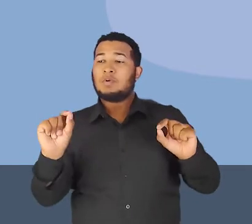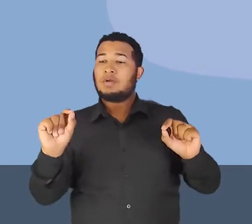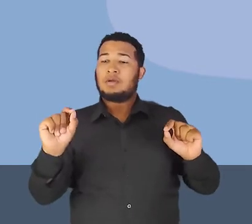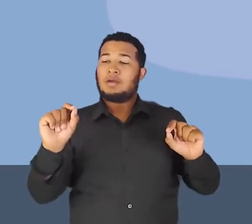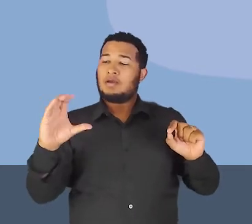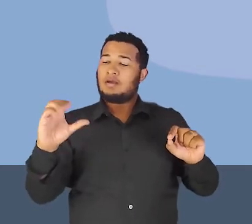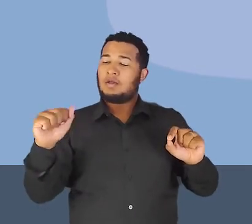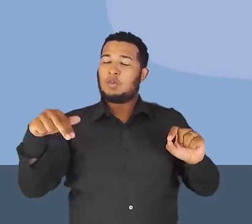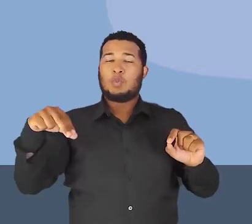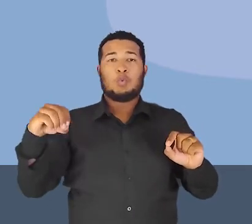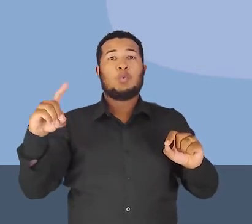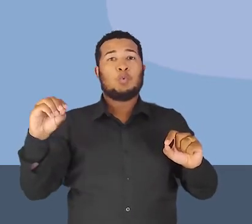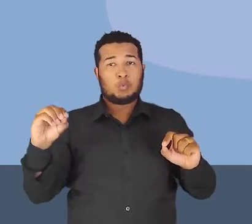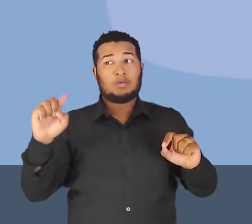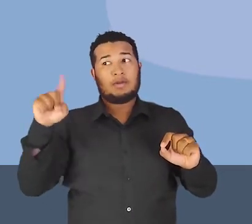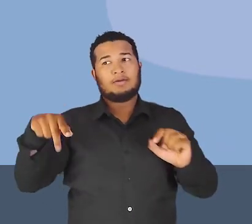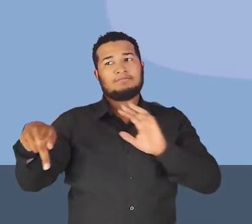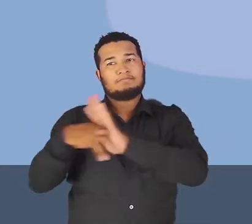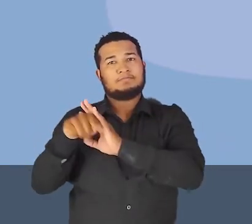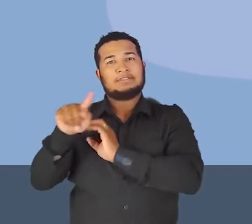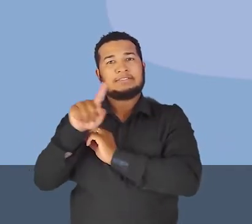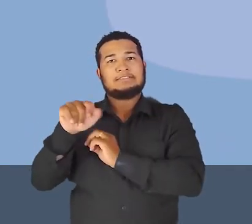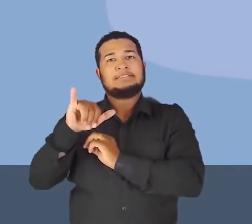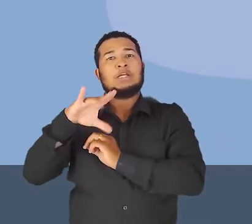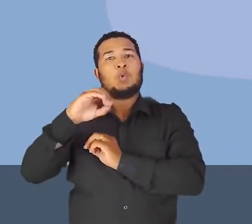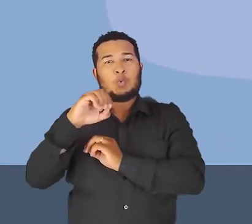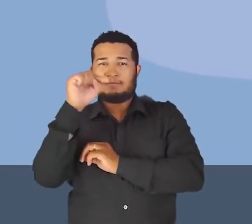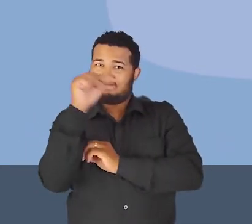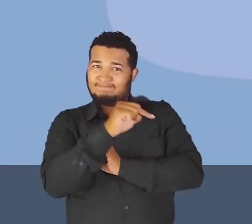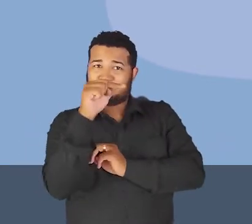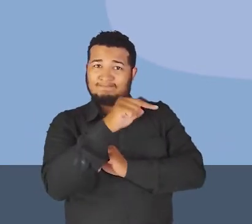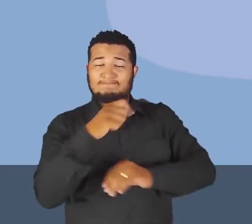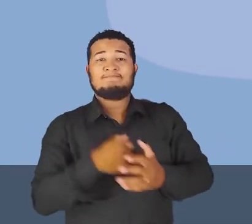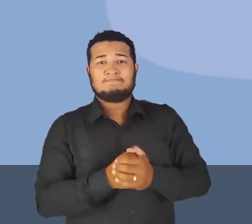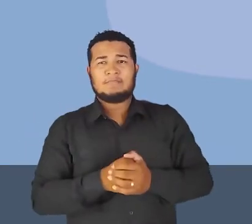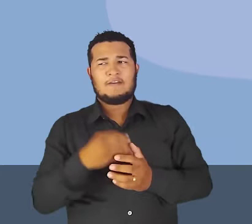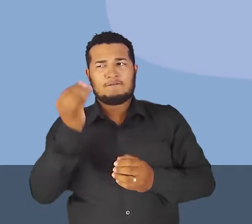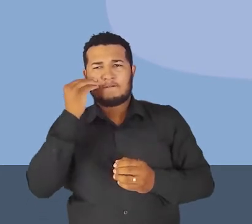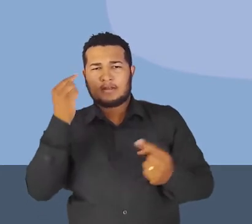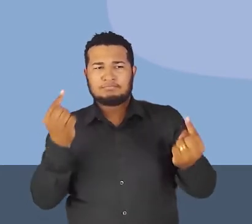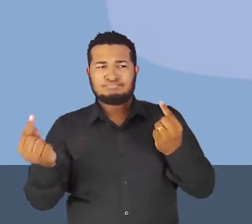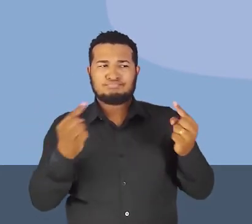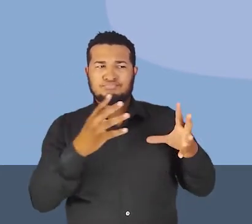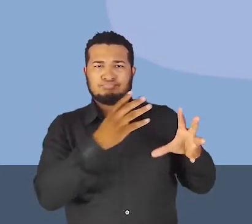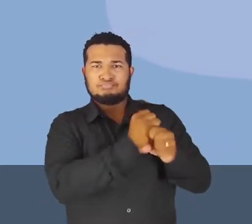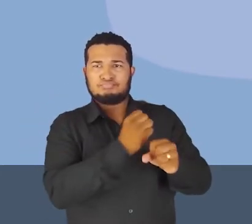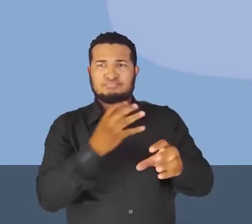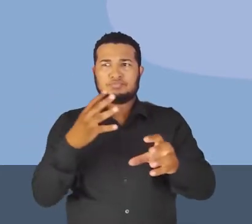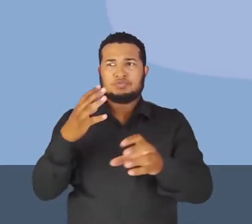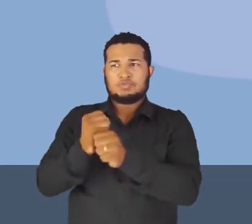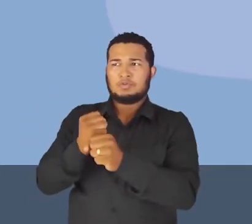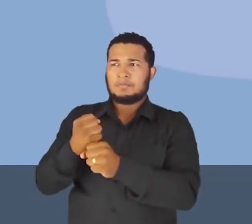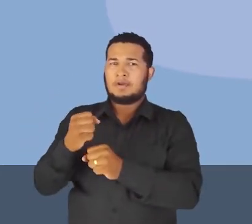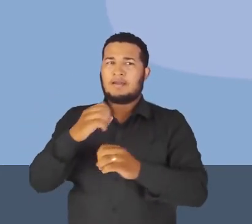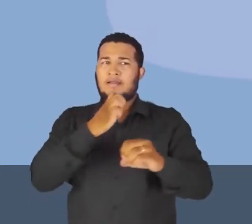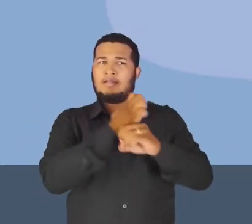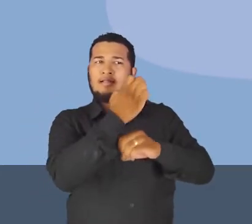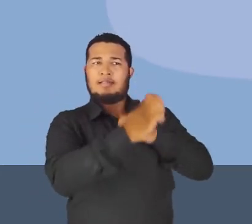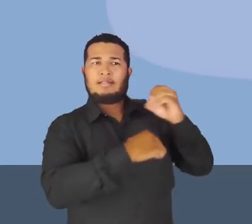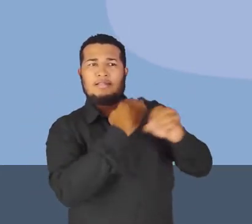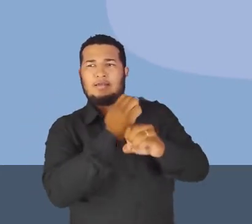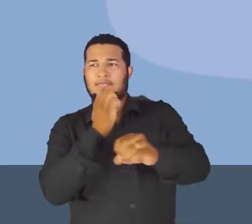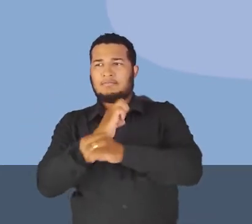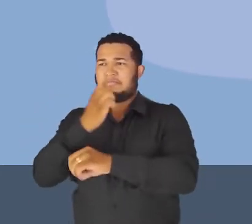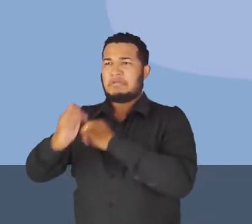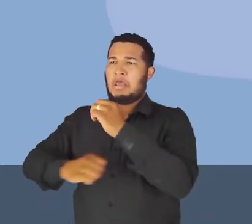ânodo como sendo a barra de zinco. Aí a gente vai somar as duas equações, a gente vai cancelar os dois elétrons, porque